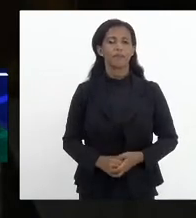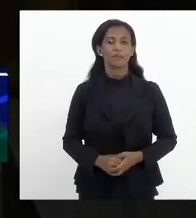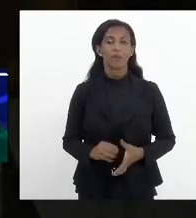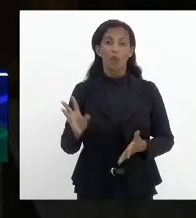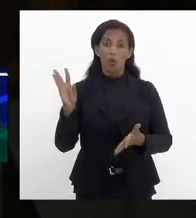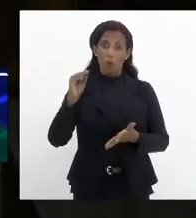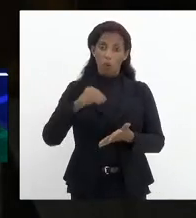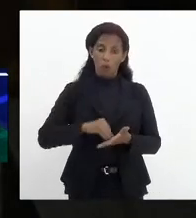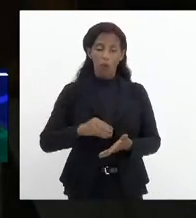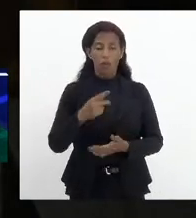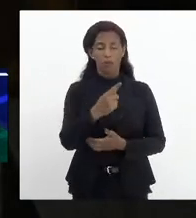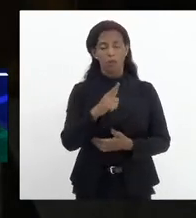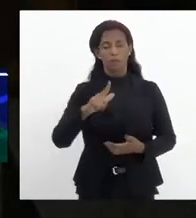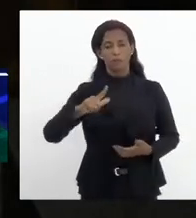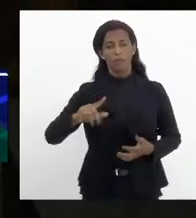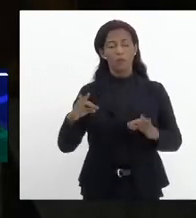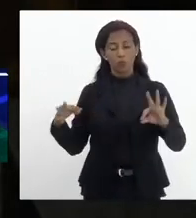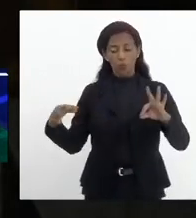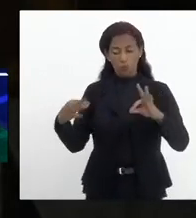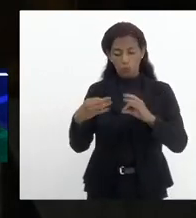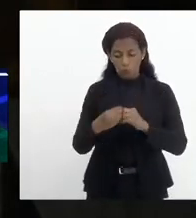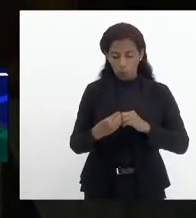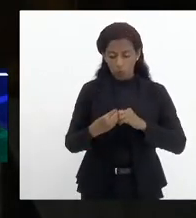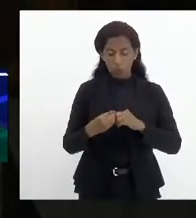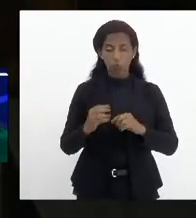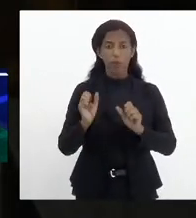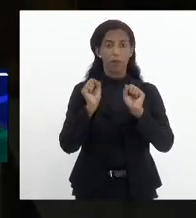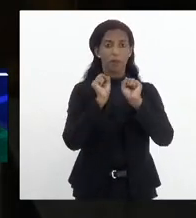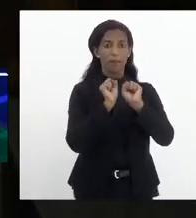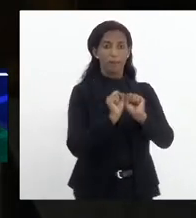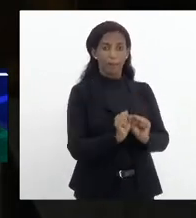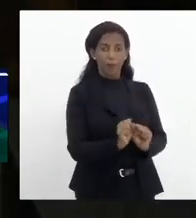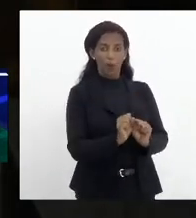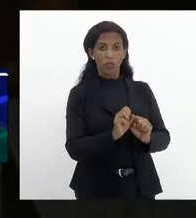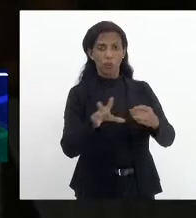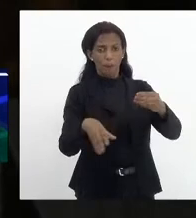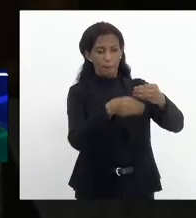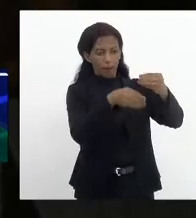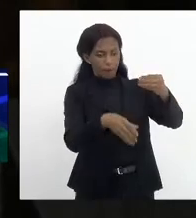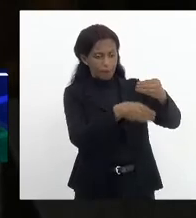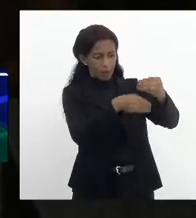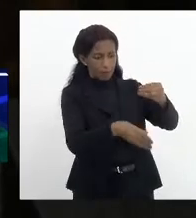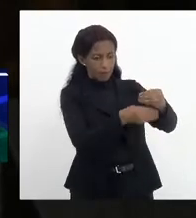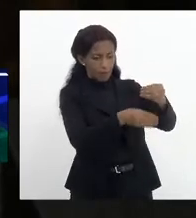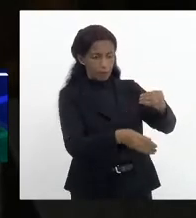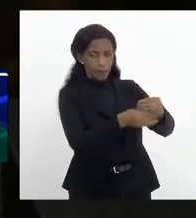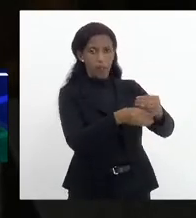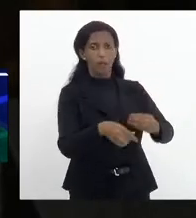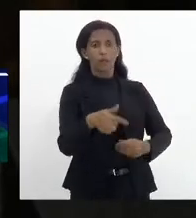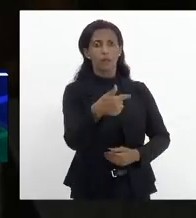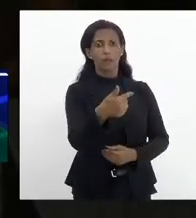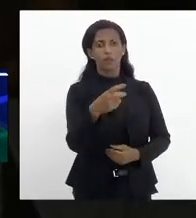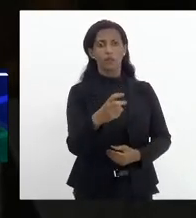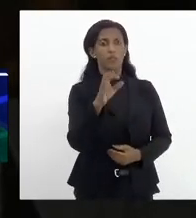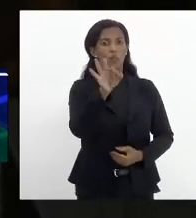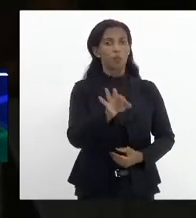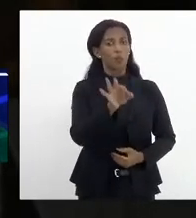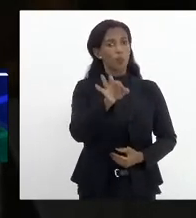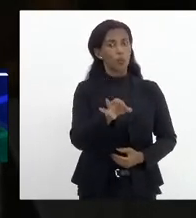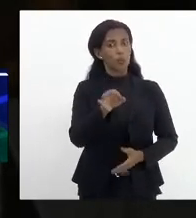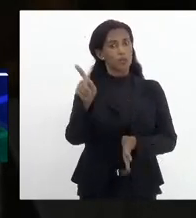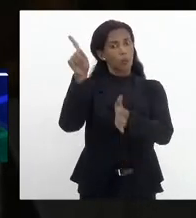colocar nesse projeto de lei tudo aquilo que pode ser incluído nos 25% a